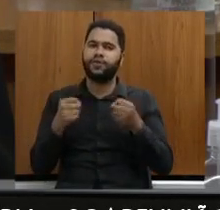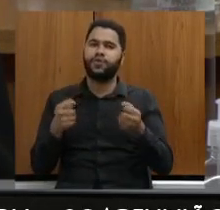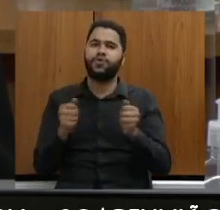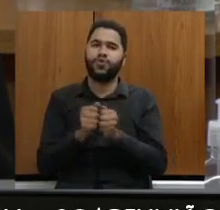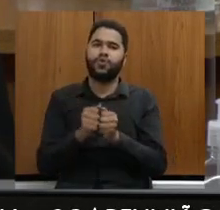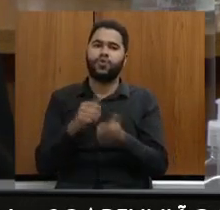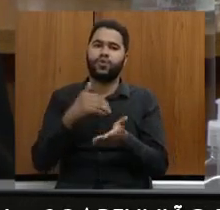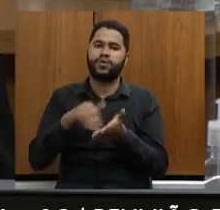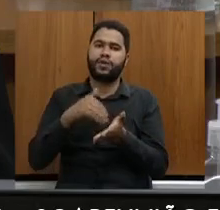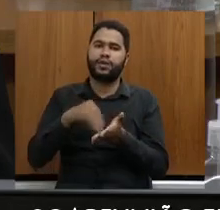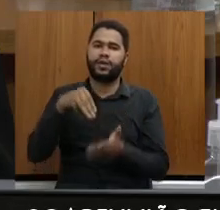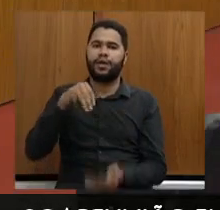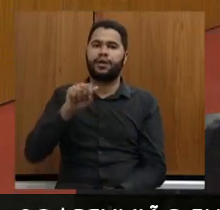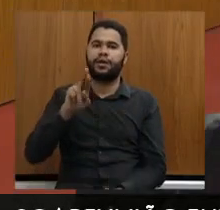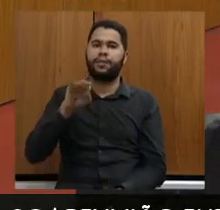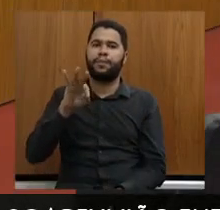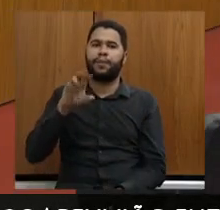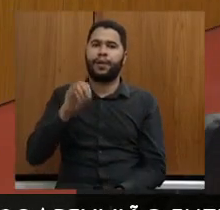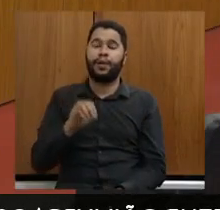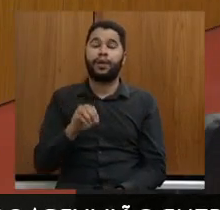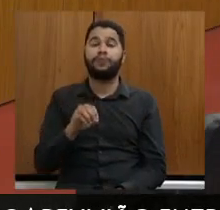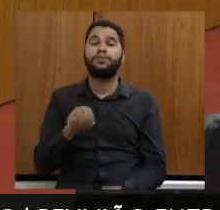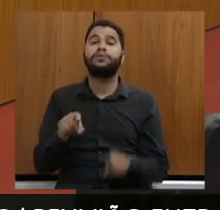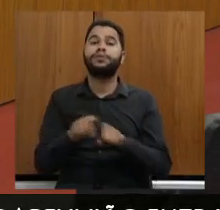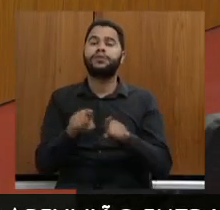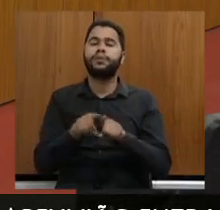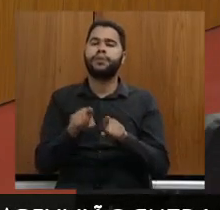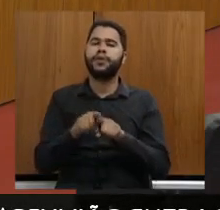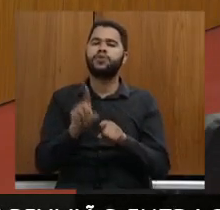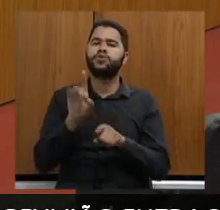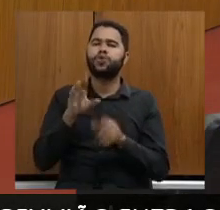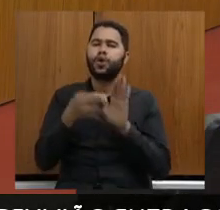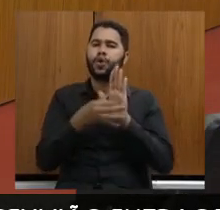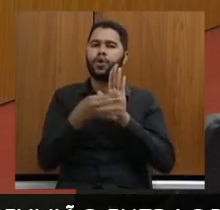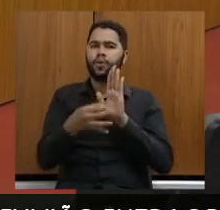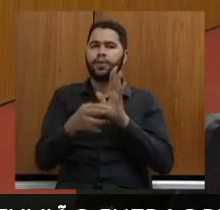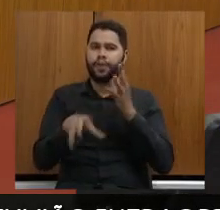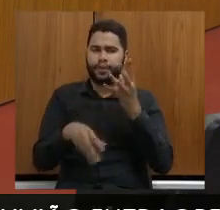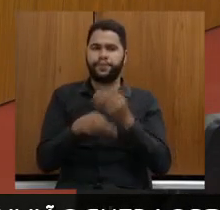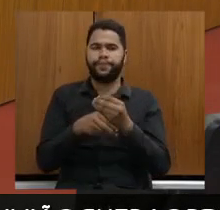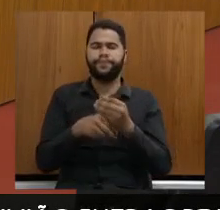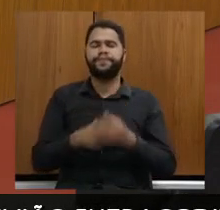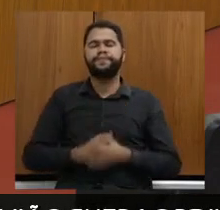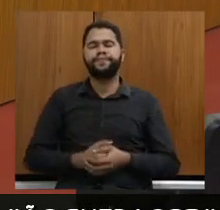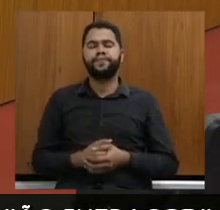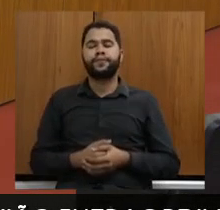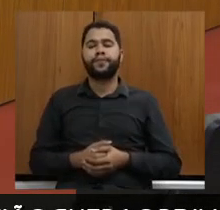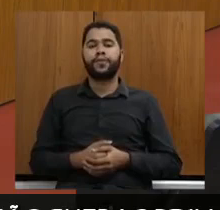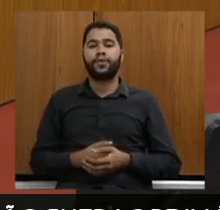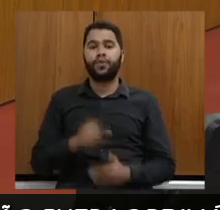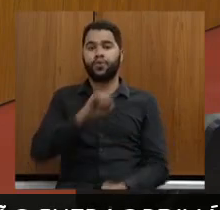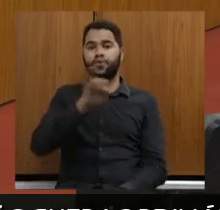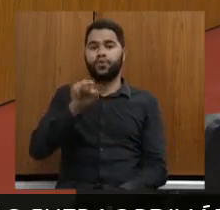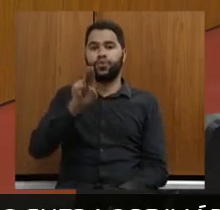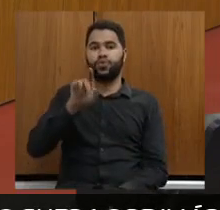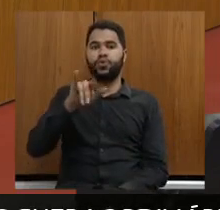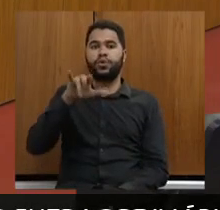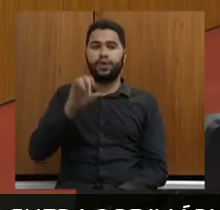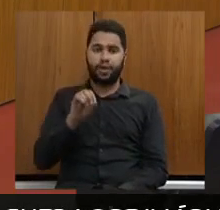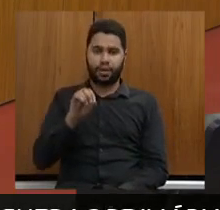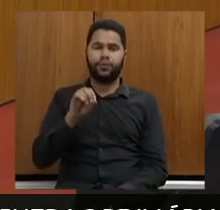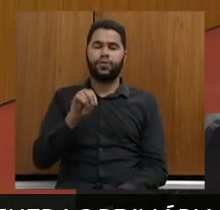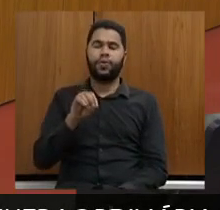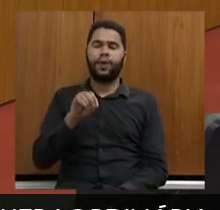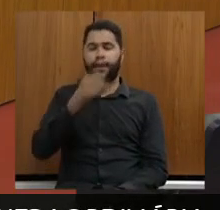secretário marcado pela ordem Presidente só para comentar a resposta da secretaria muito rapidamente o Juliano prefeito de Alagoa trabalha